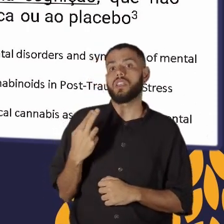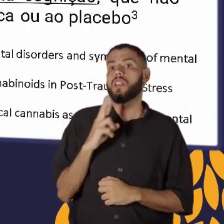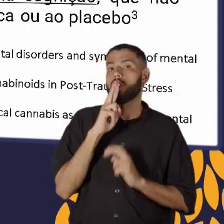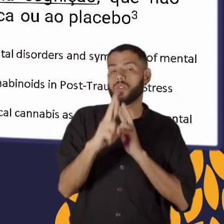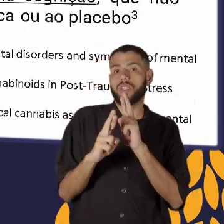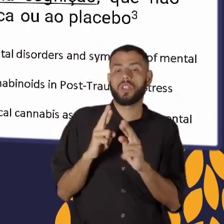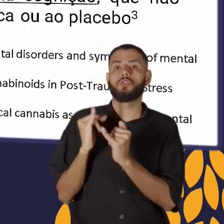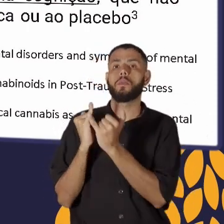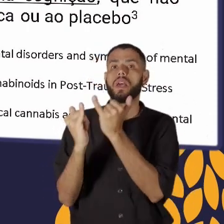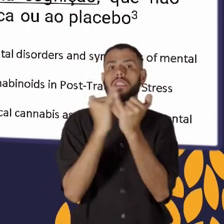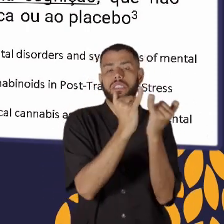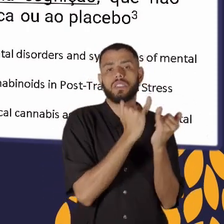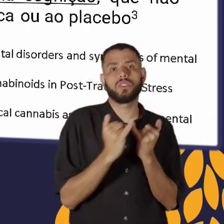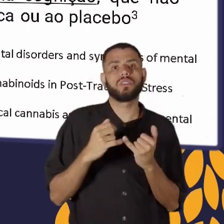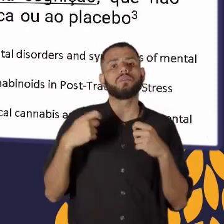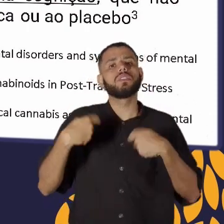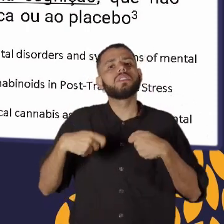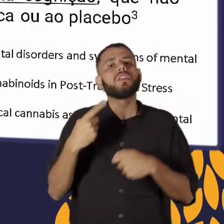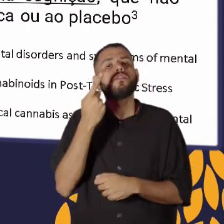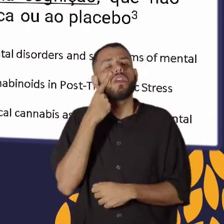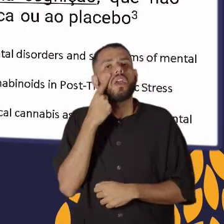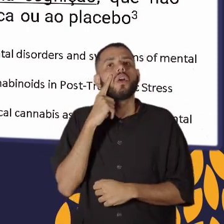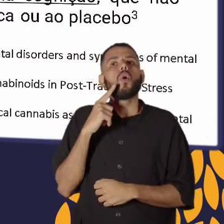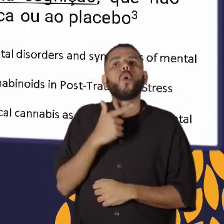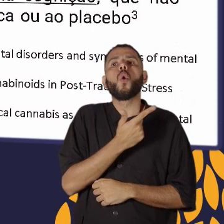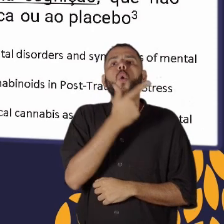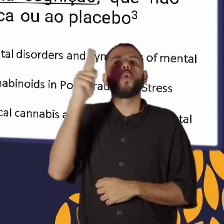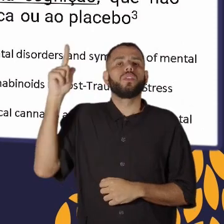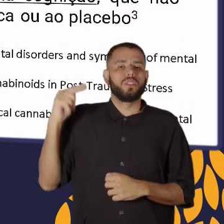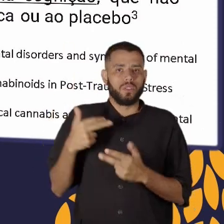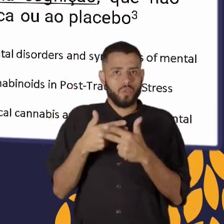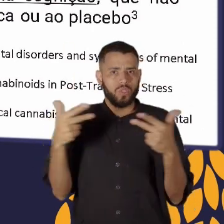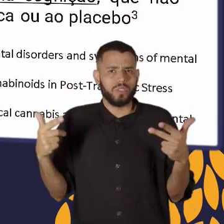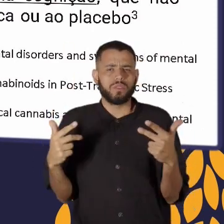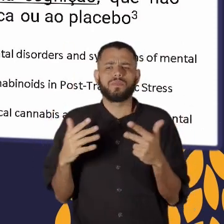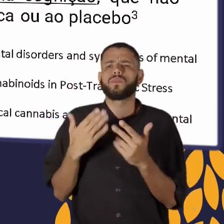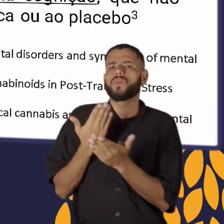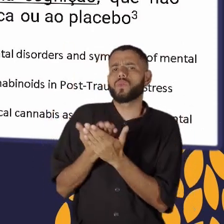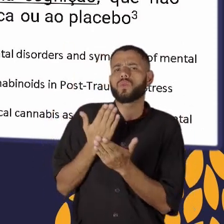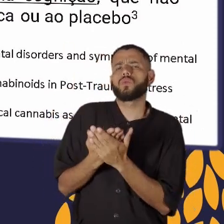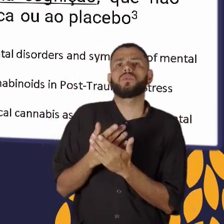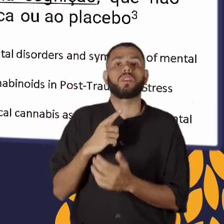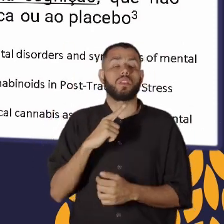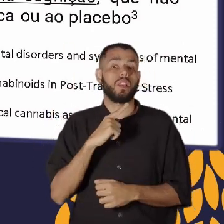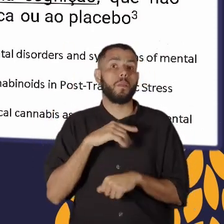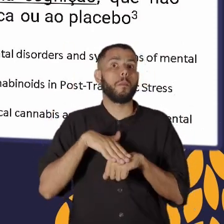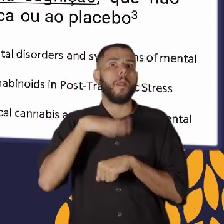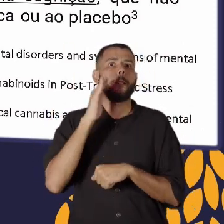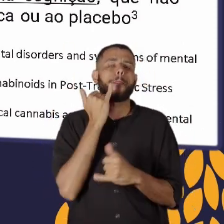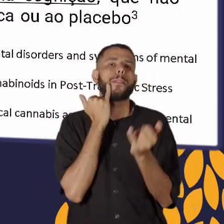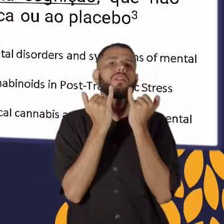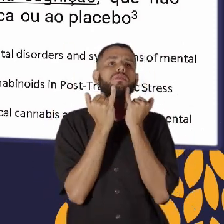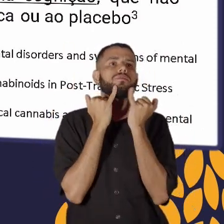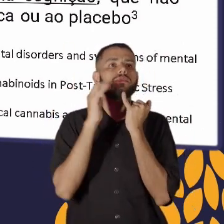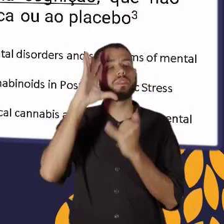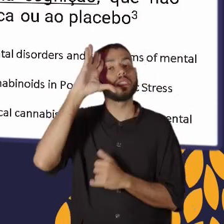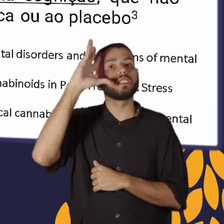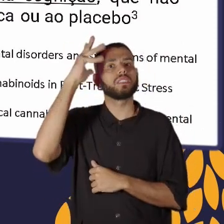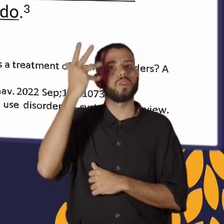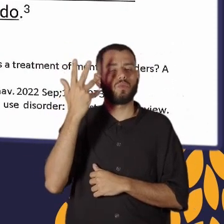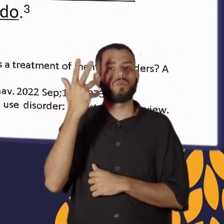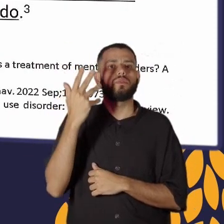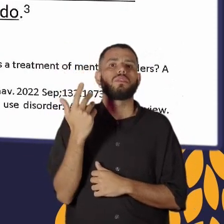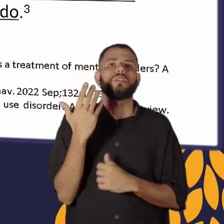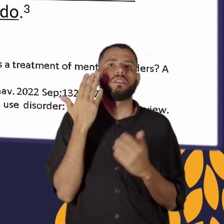outros parâmetros analisados pelos estudos para eu poder ter mais informação para que eu possa tomar a decisão terapêutica do que eu vou usar.